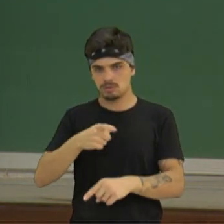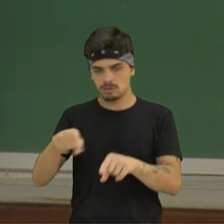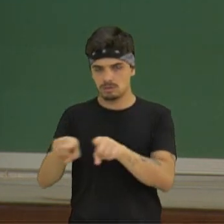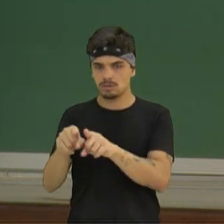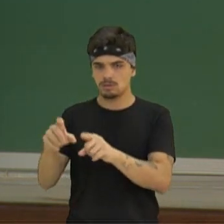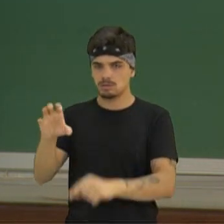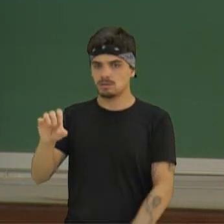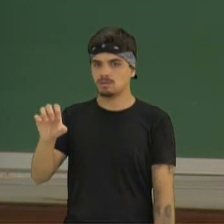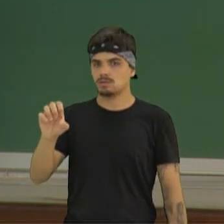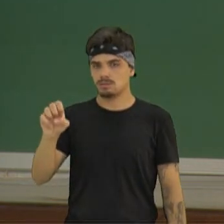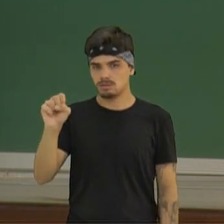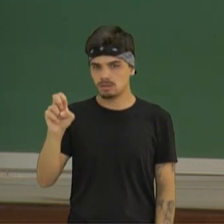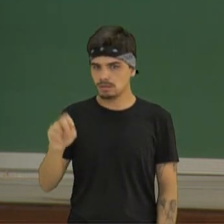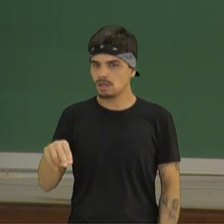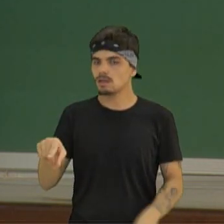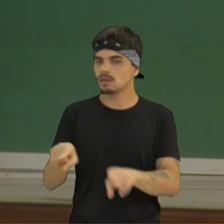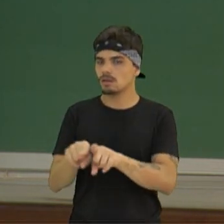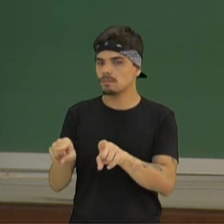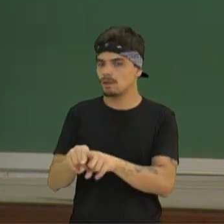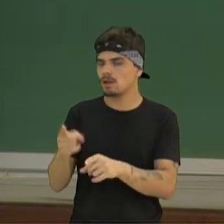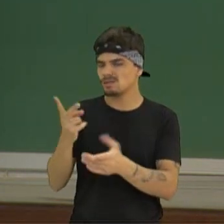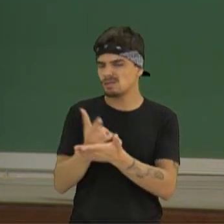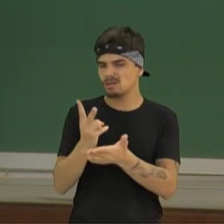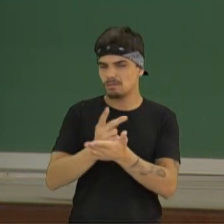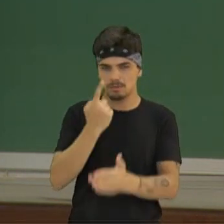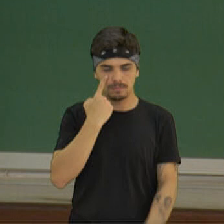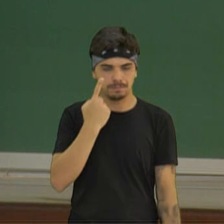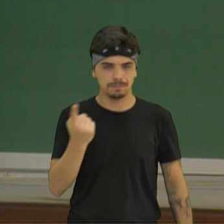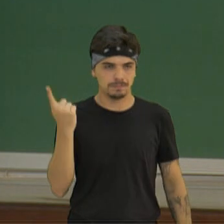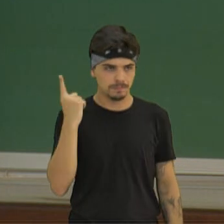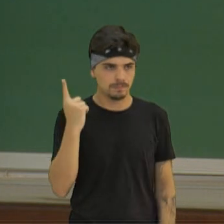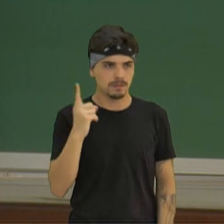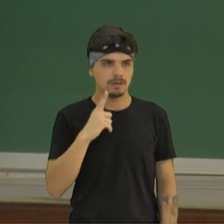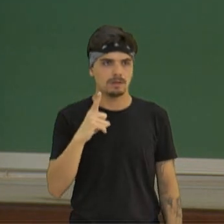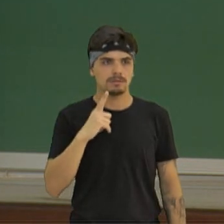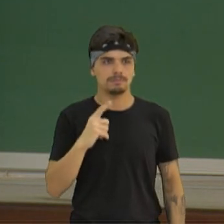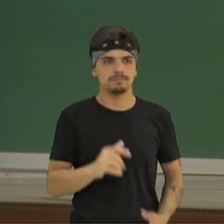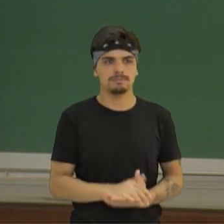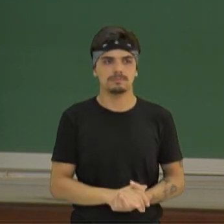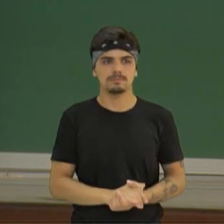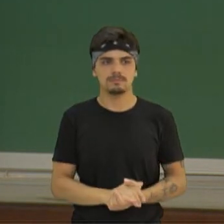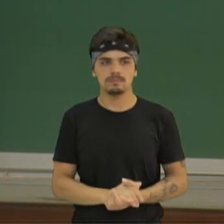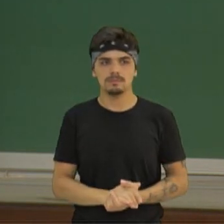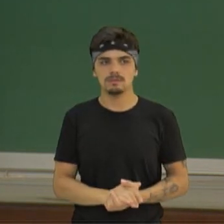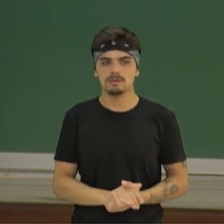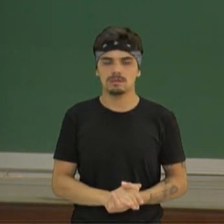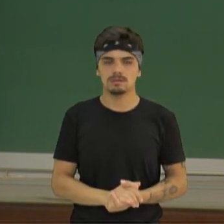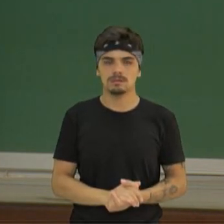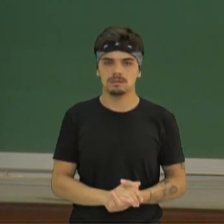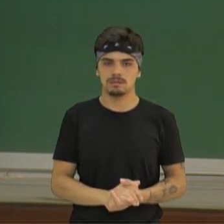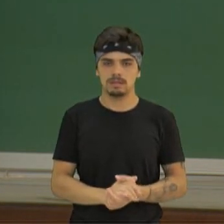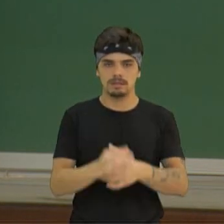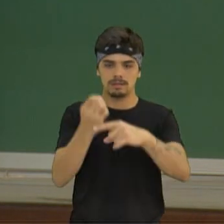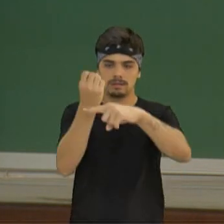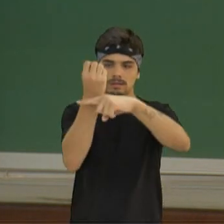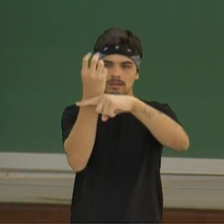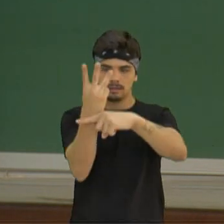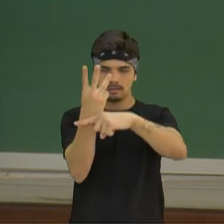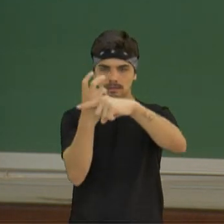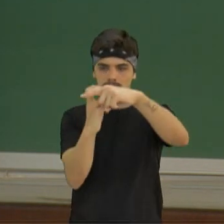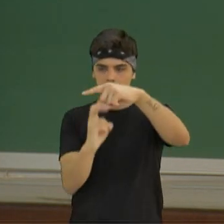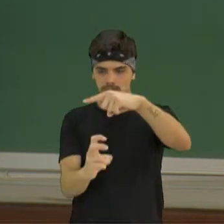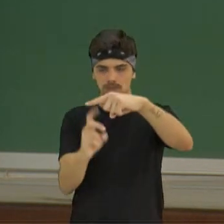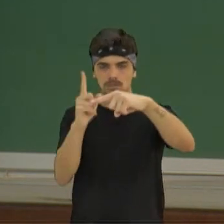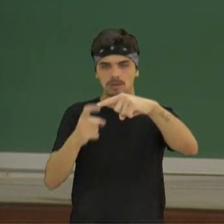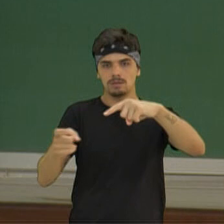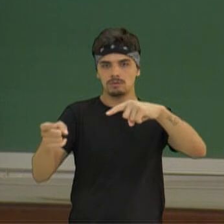toda hora, mas é o que aparece nos exercícios. O que foi dado? Volto ali, foi dado que o seno de x é 3/5,